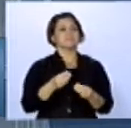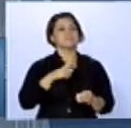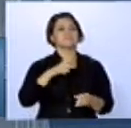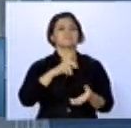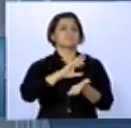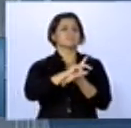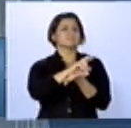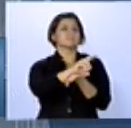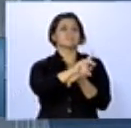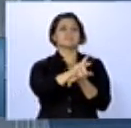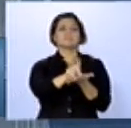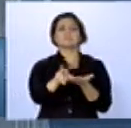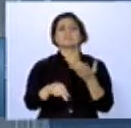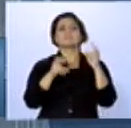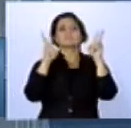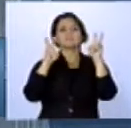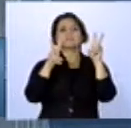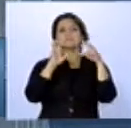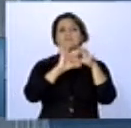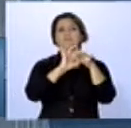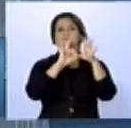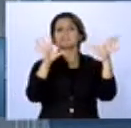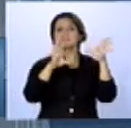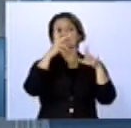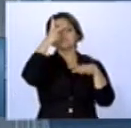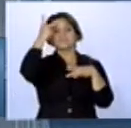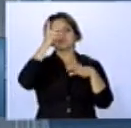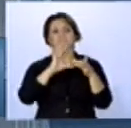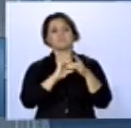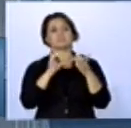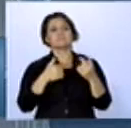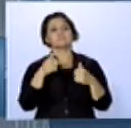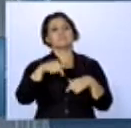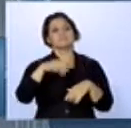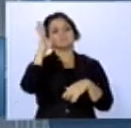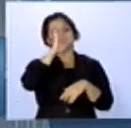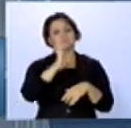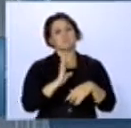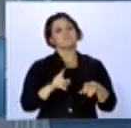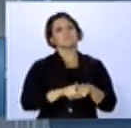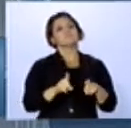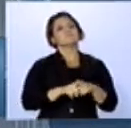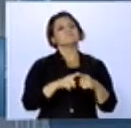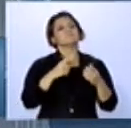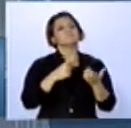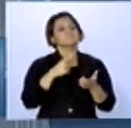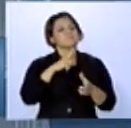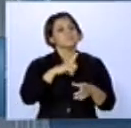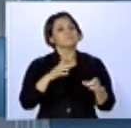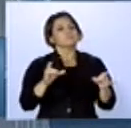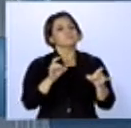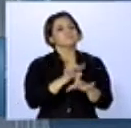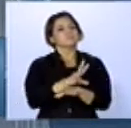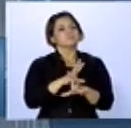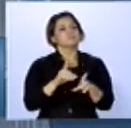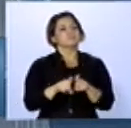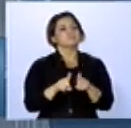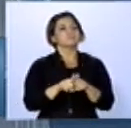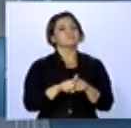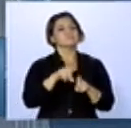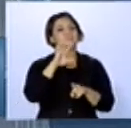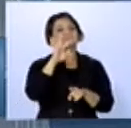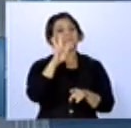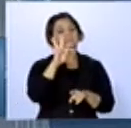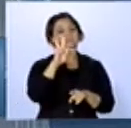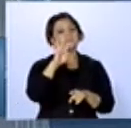uma série de questões sobre a independência dessas agências no Brasil a gente sabe que uma Independência completa que o TSE tem esse